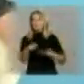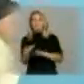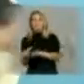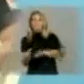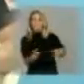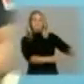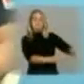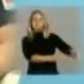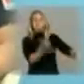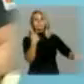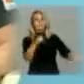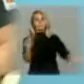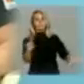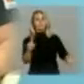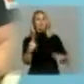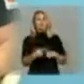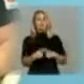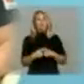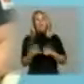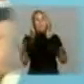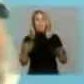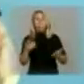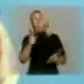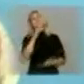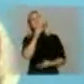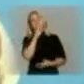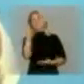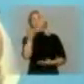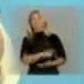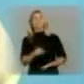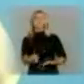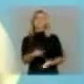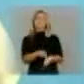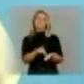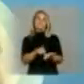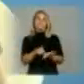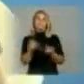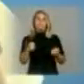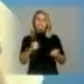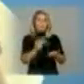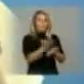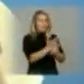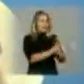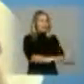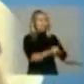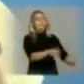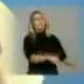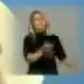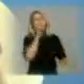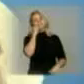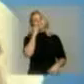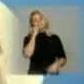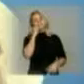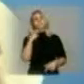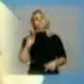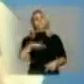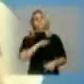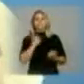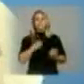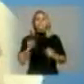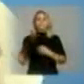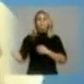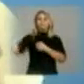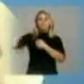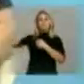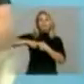Ou seja, na verdade, a lei do isolamento ainda existe. É que a gente não usa mais, que teria que ser derrubada por essa casa. É preciso que a gente resgate a